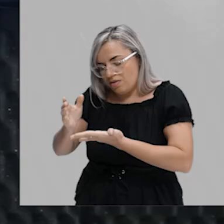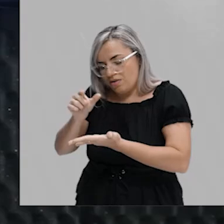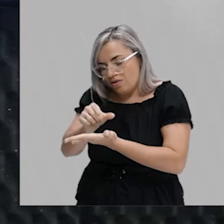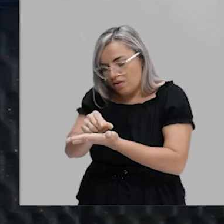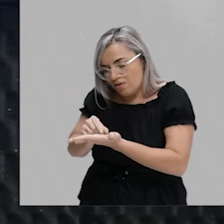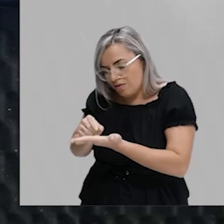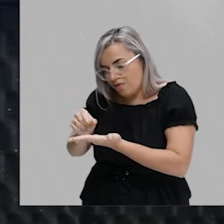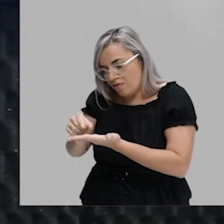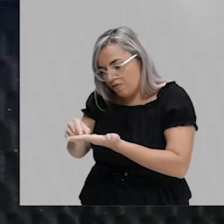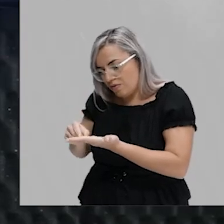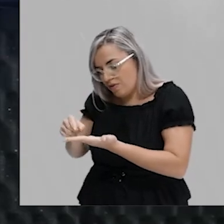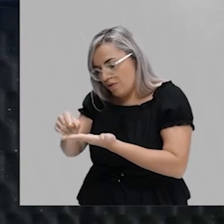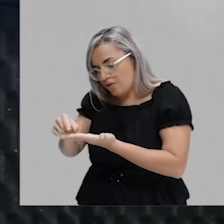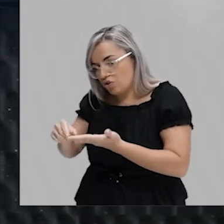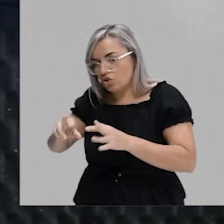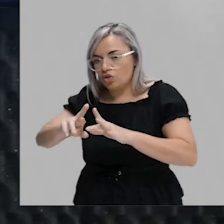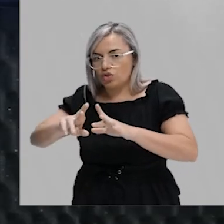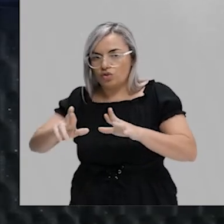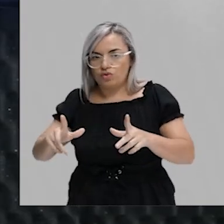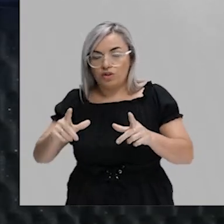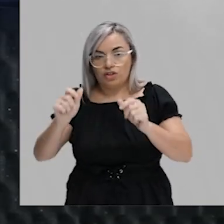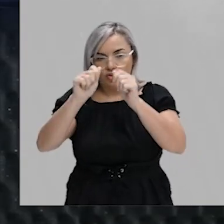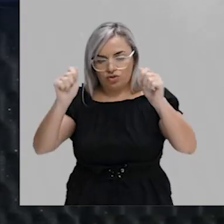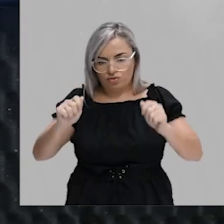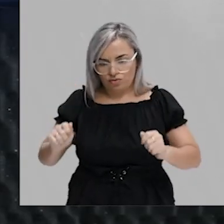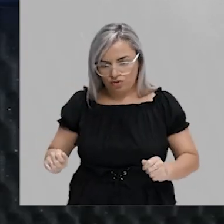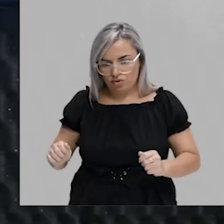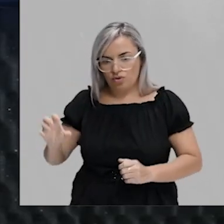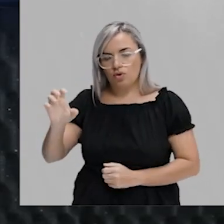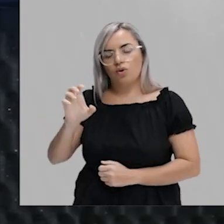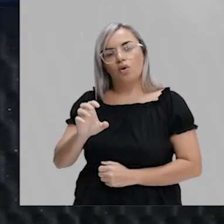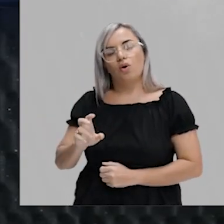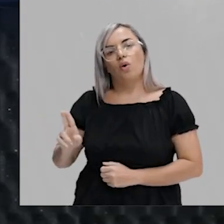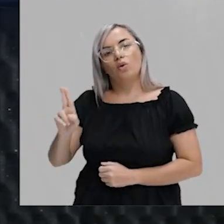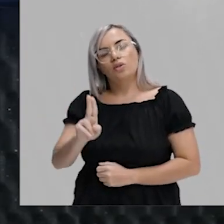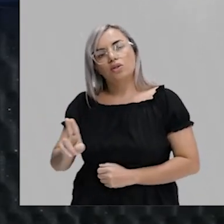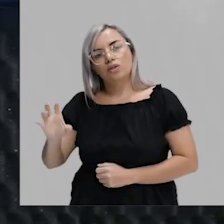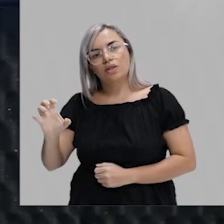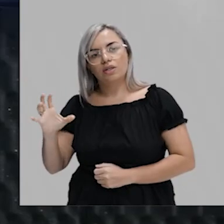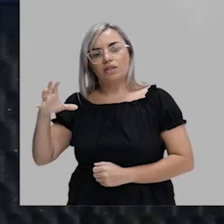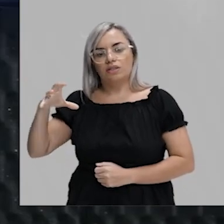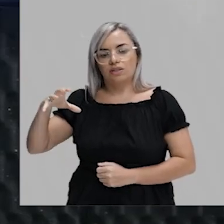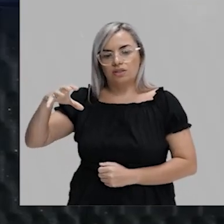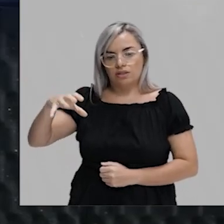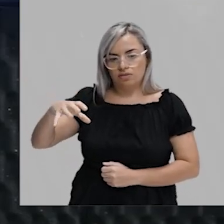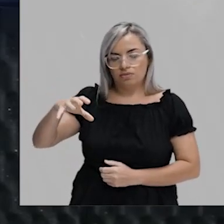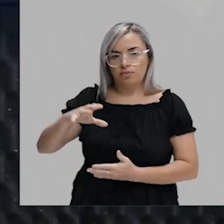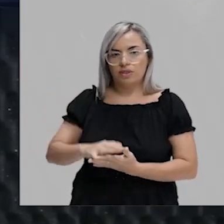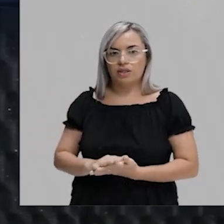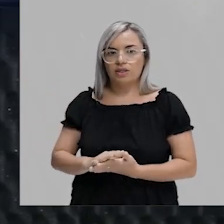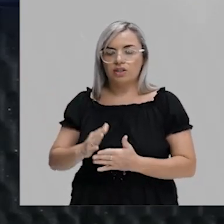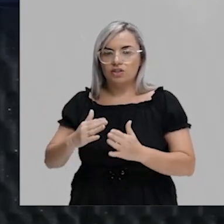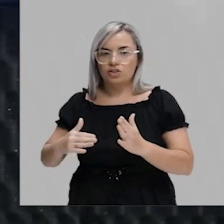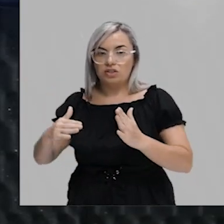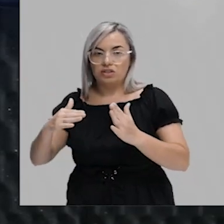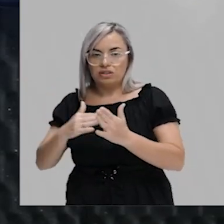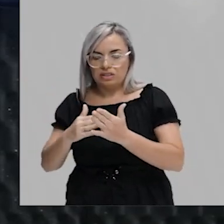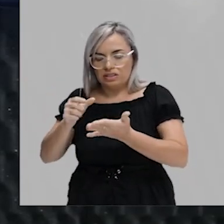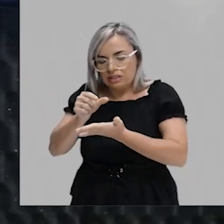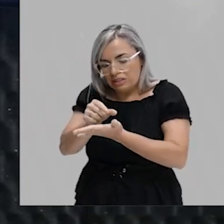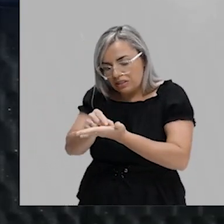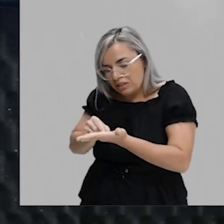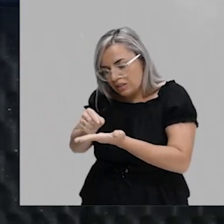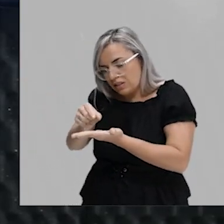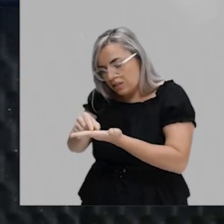diferentes tamanhos, utilizando-se enzimas de restrição específicas. Se as amostras de DNA nuclear de